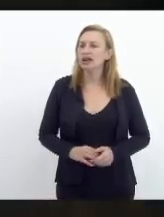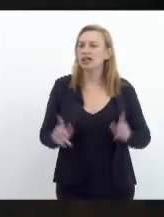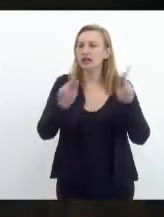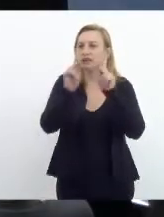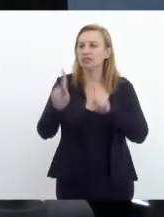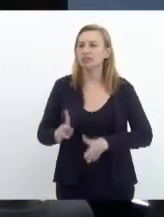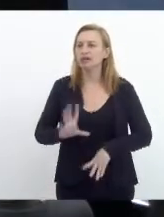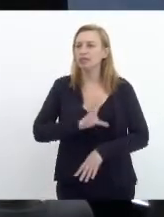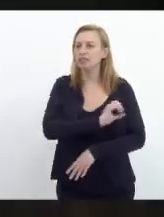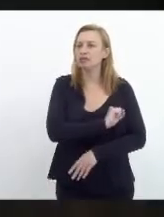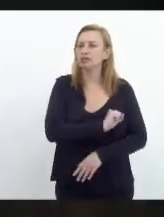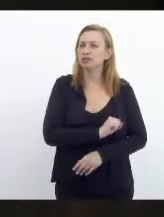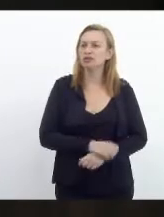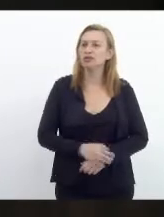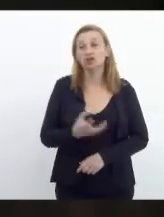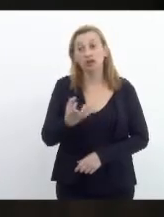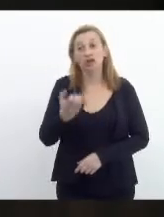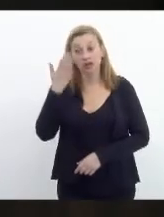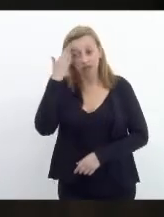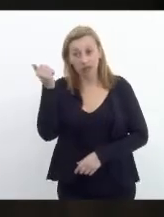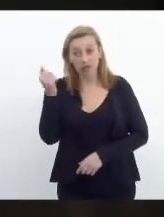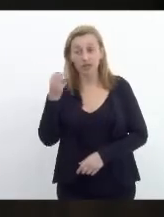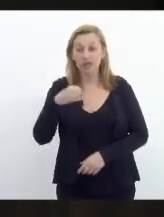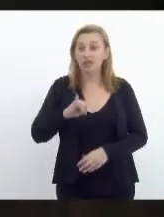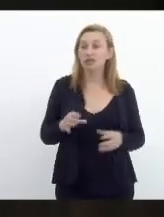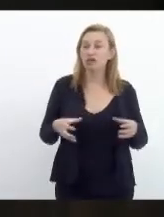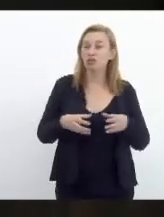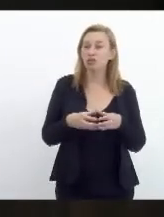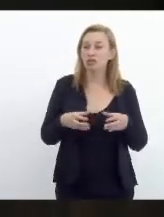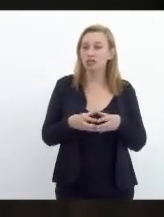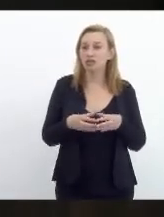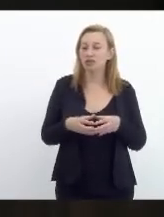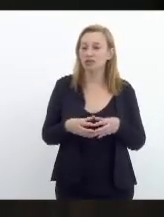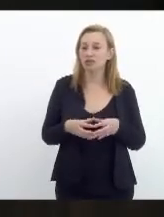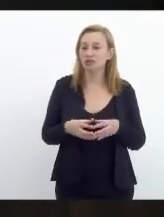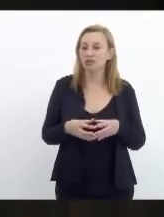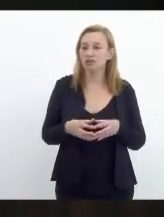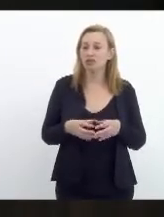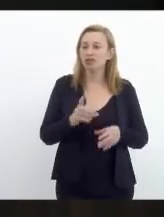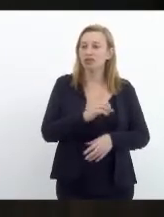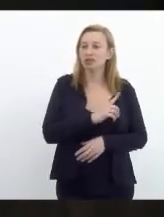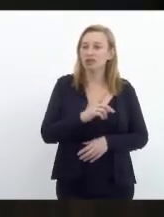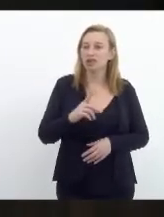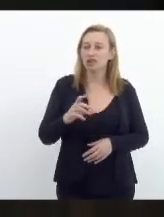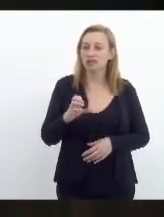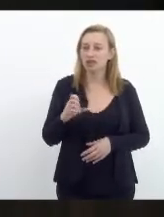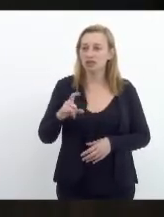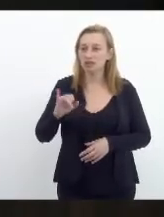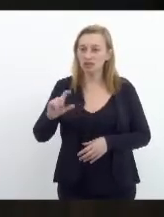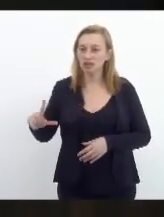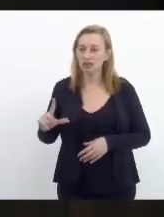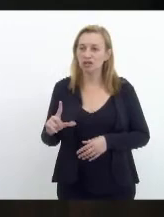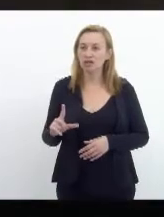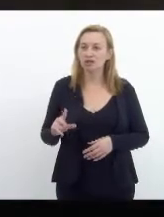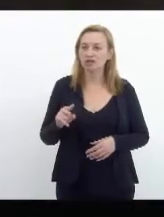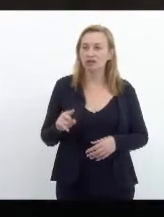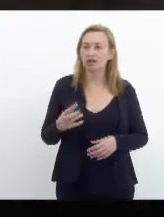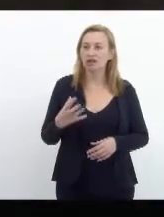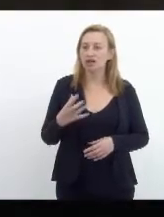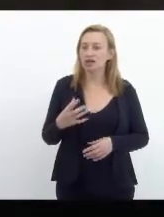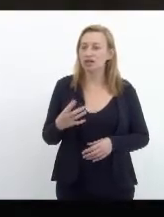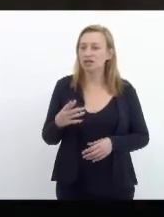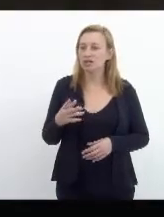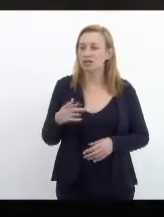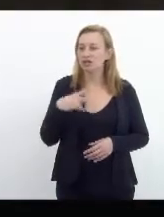e amor? Quero saber se a Comissão de Defesa Civil Vai dar parecer nessa mensagem que é bujão de gás?